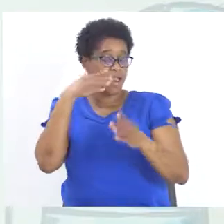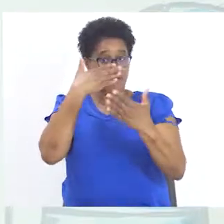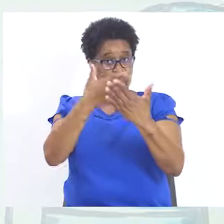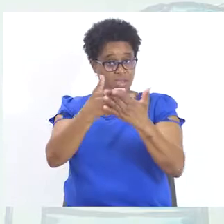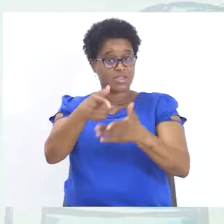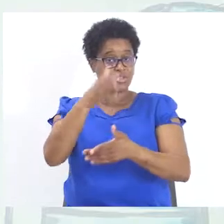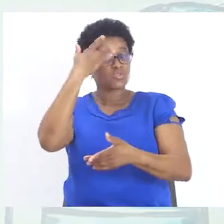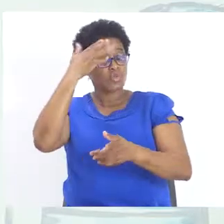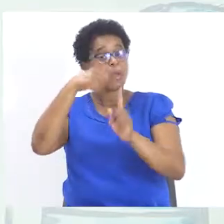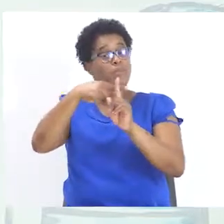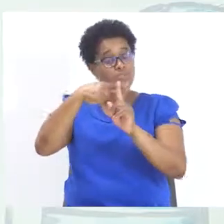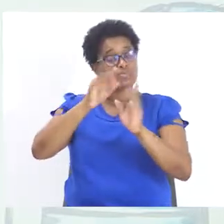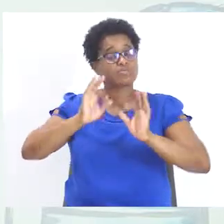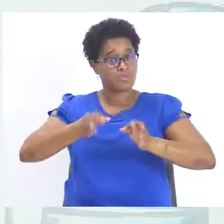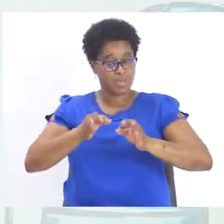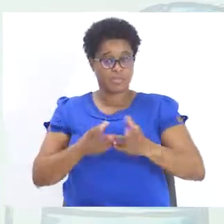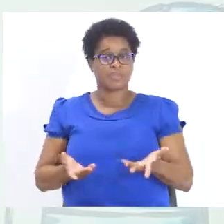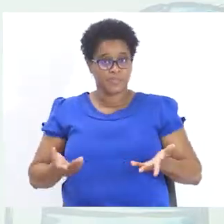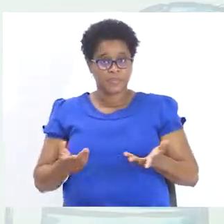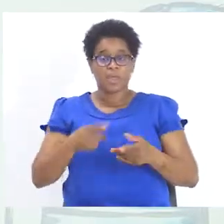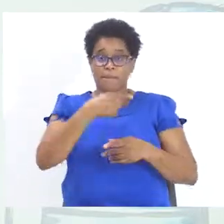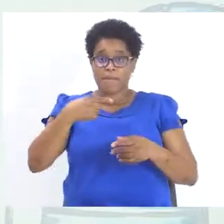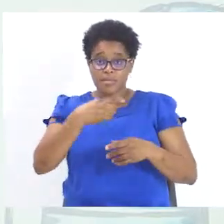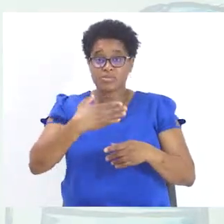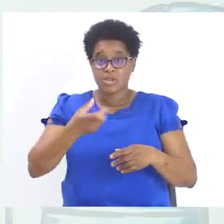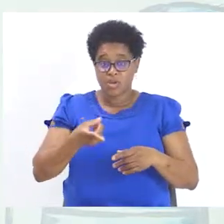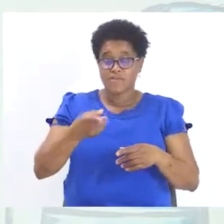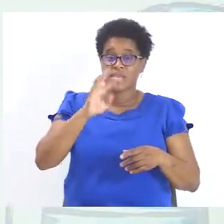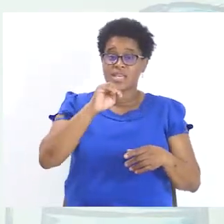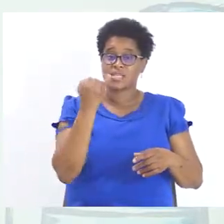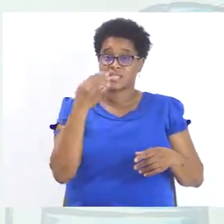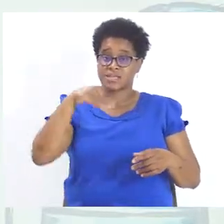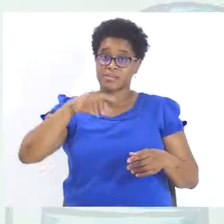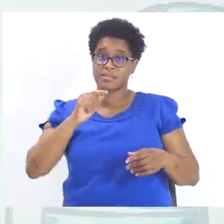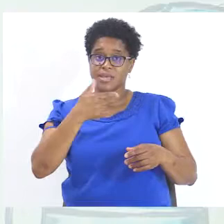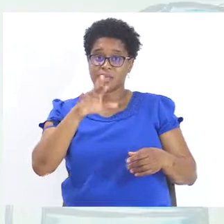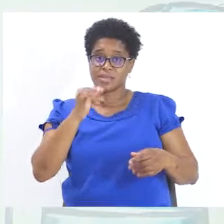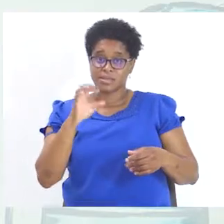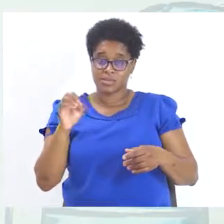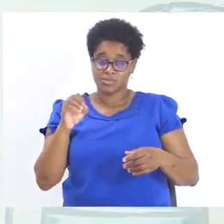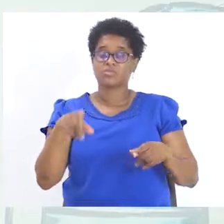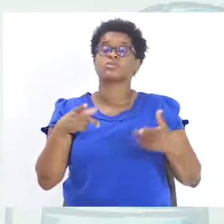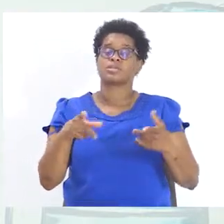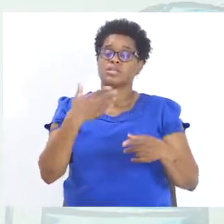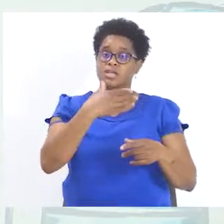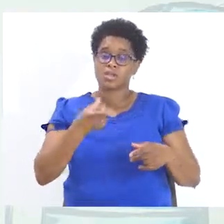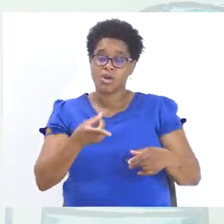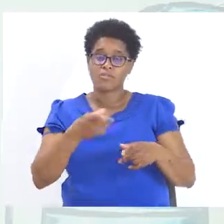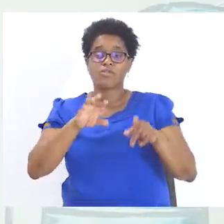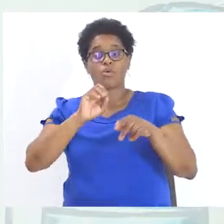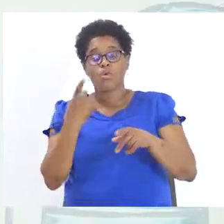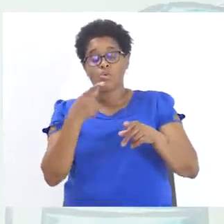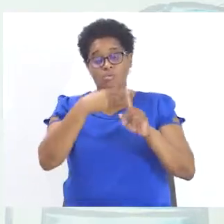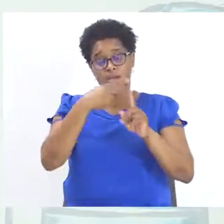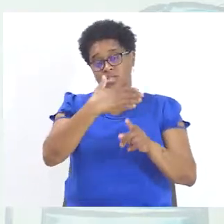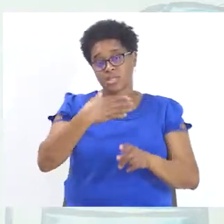número é um número positivo. Então, menos 19, ele é simétrico de 19 ou de mais 19. Então, esses dois